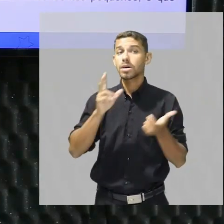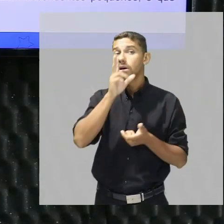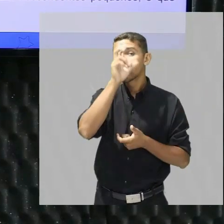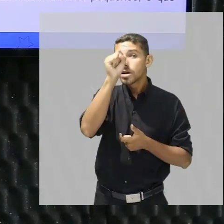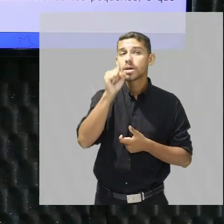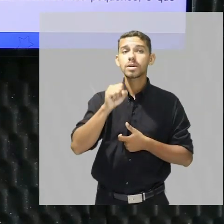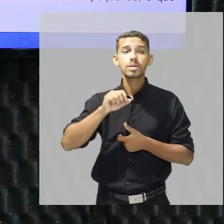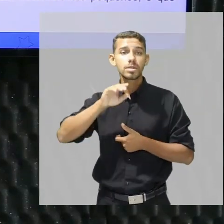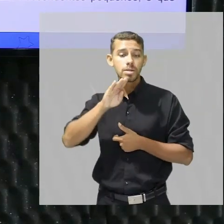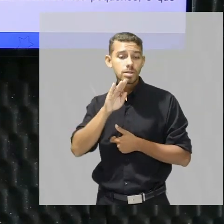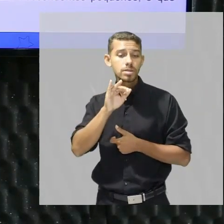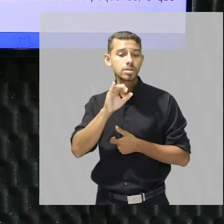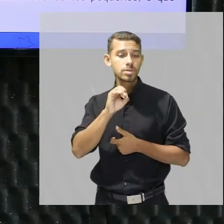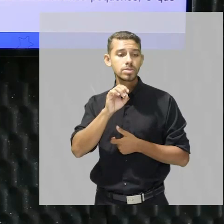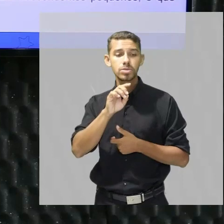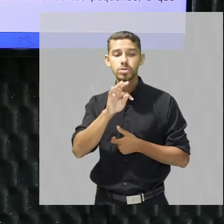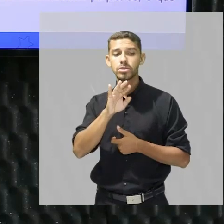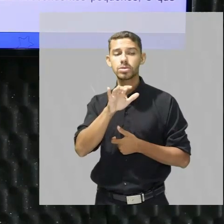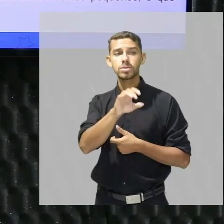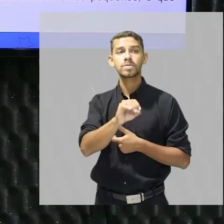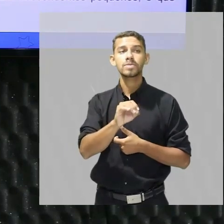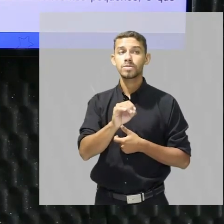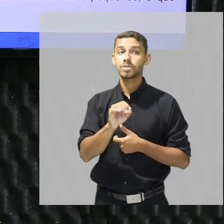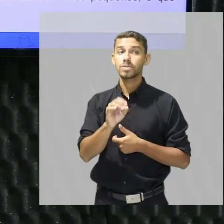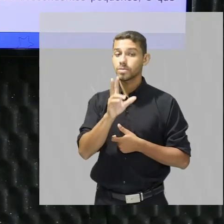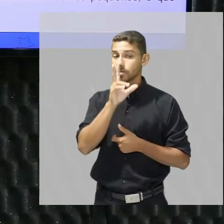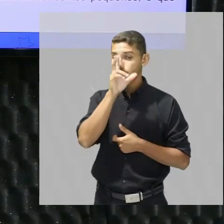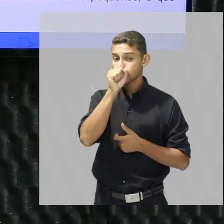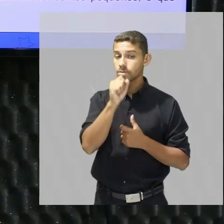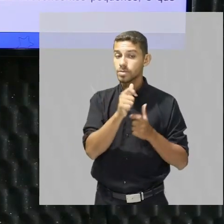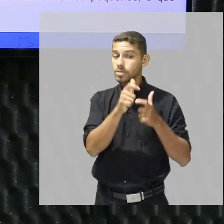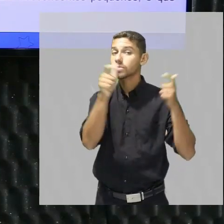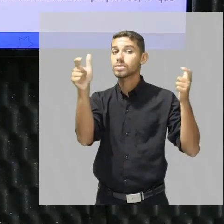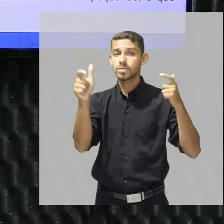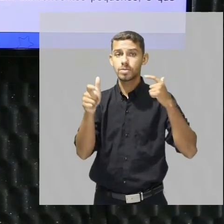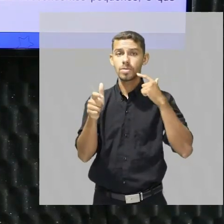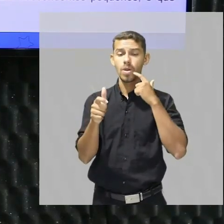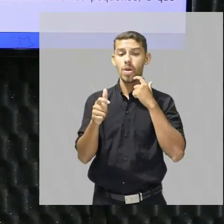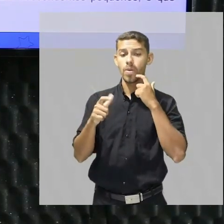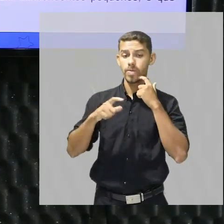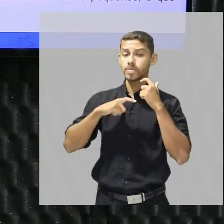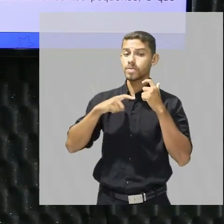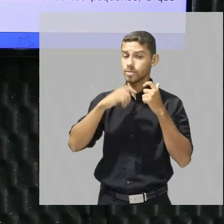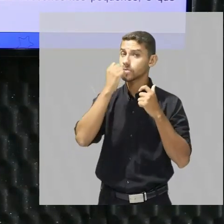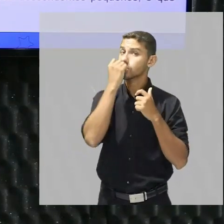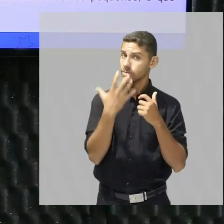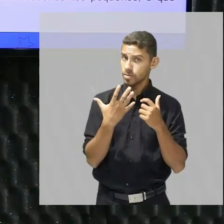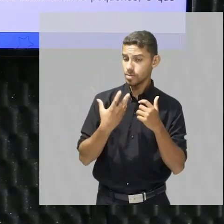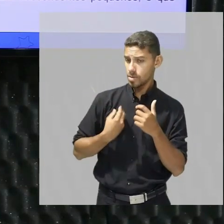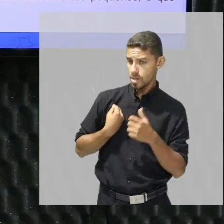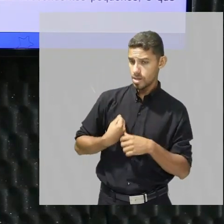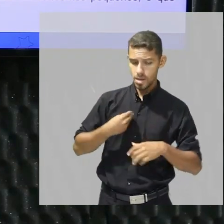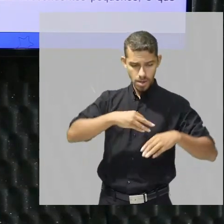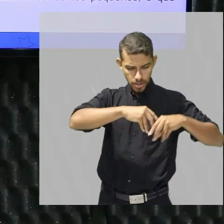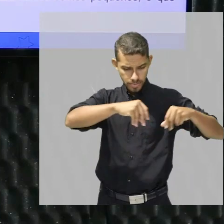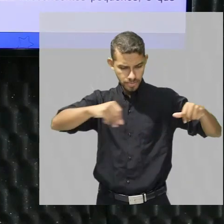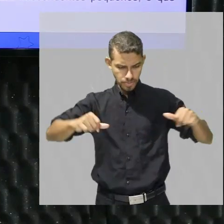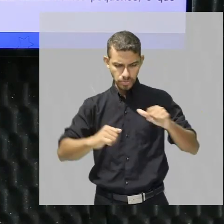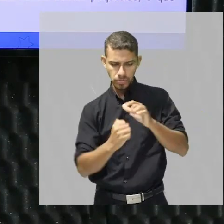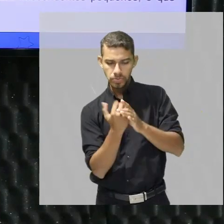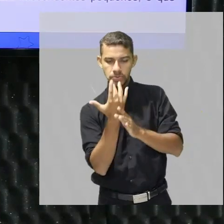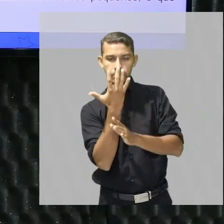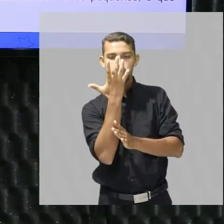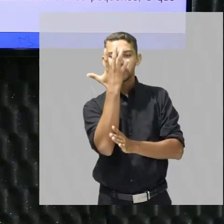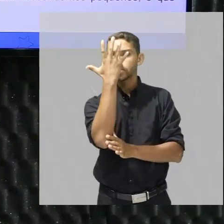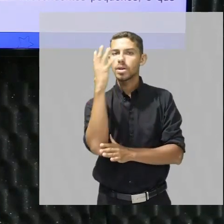isso? Um elevado potencial biótico significa dizer que, em boas condições, elas vão se